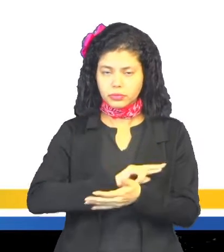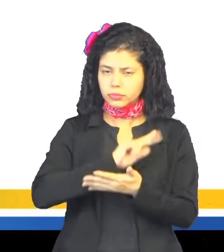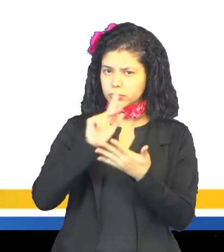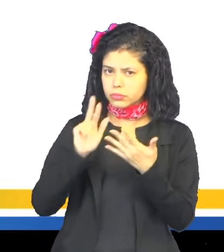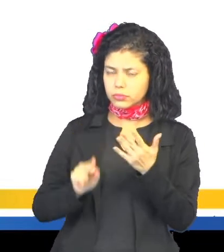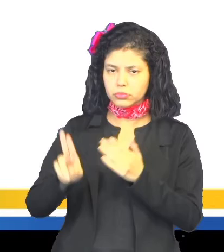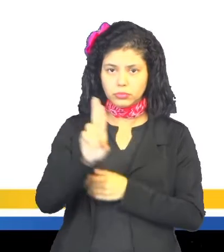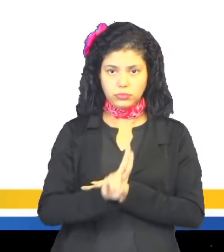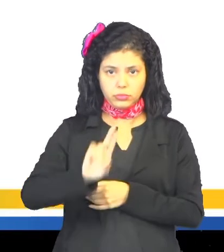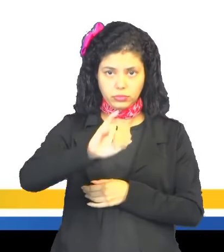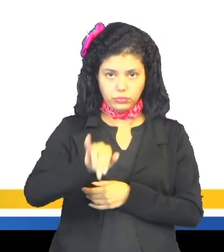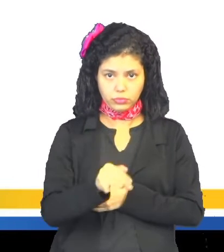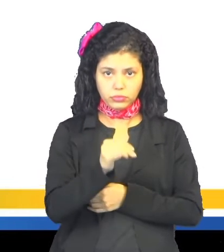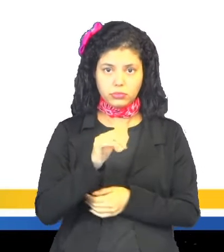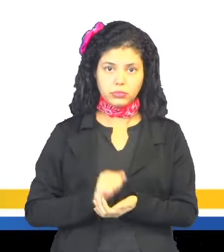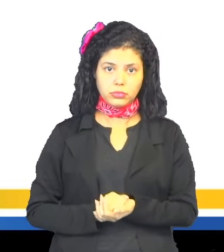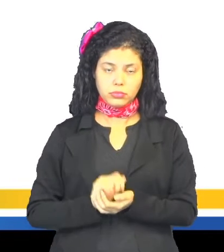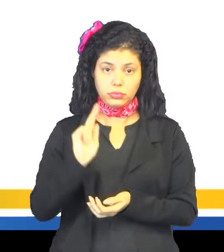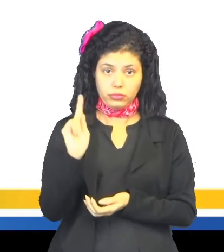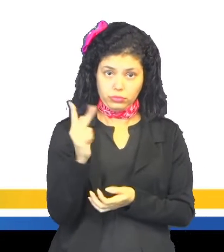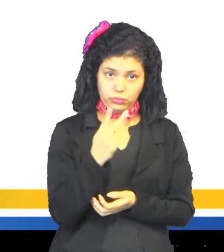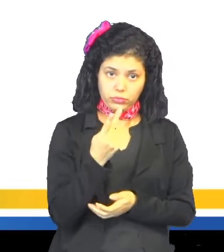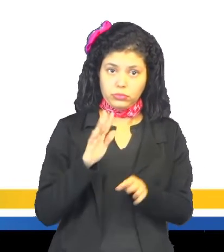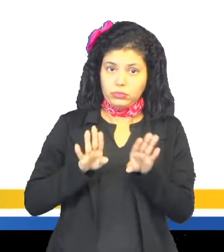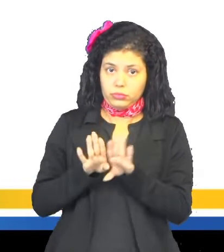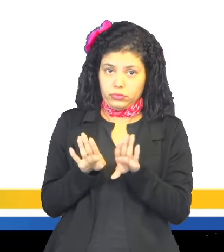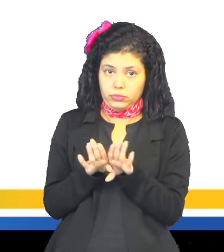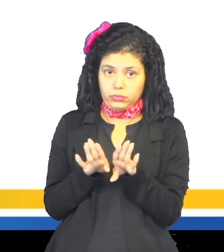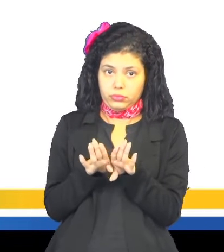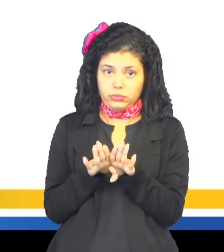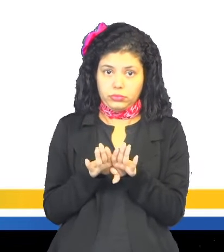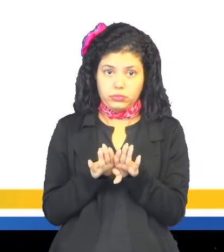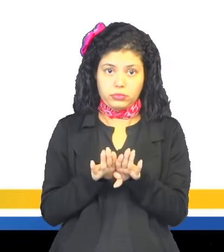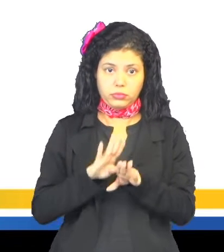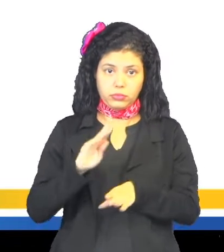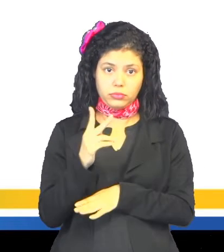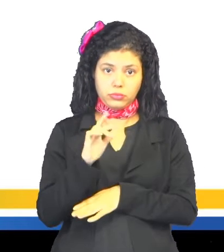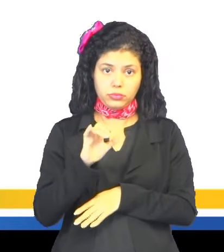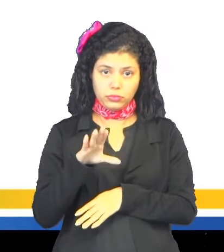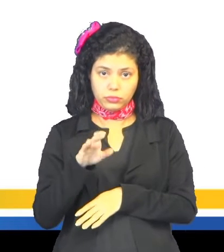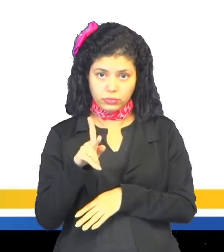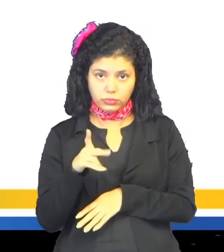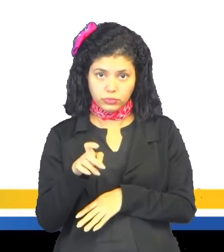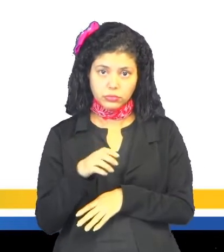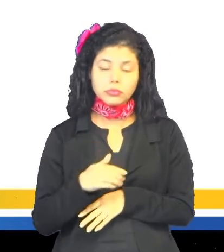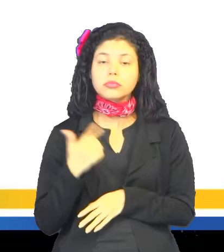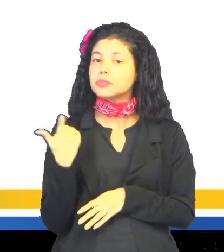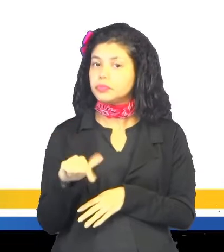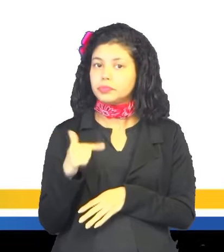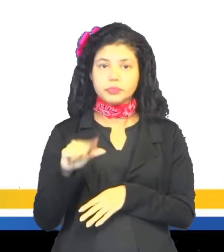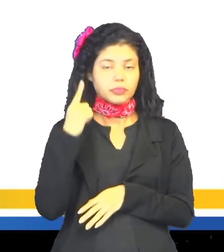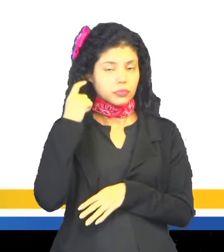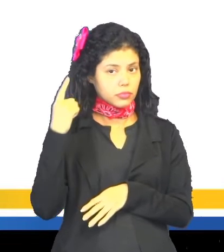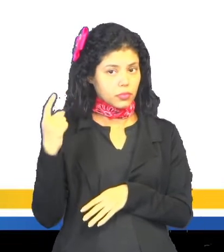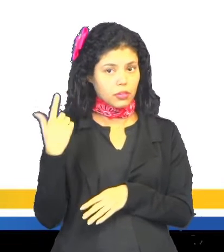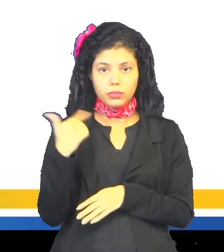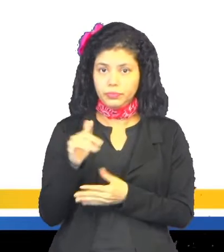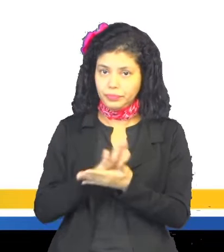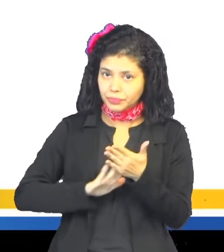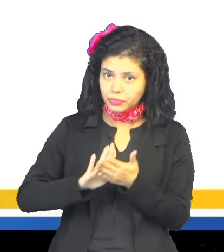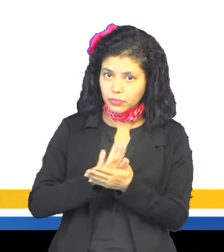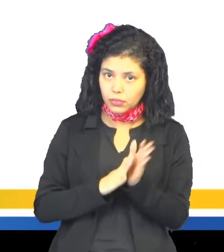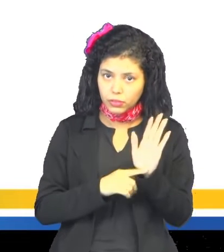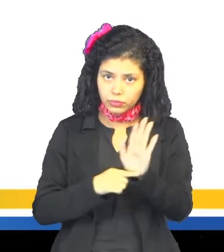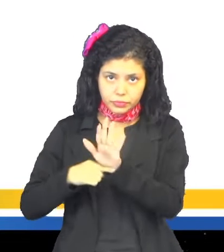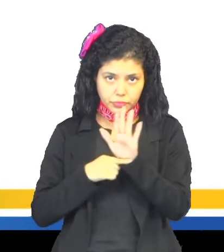usos né E também a letra h que a gente chama de a tia na língua espanhola ele não tem som né não